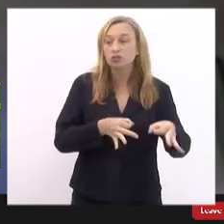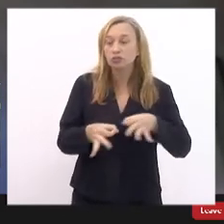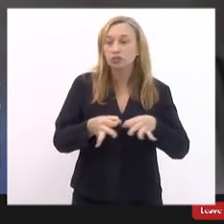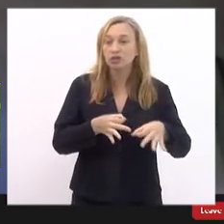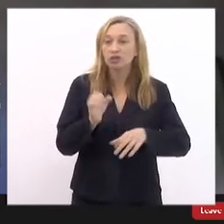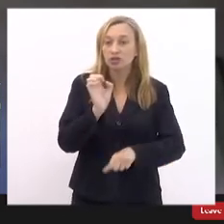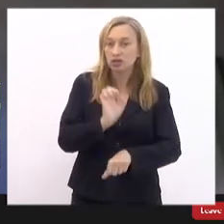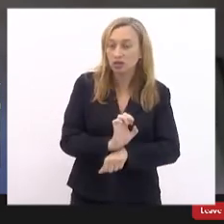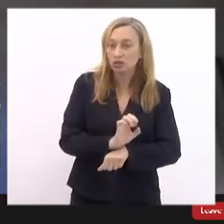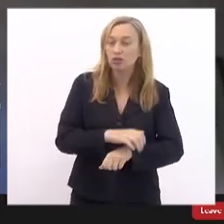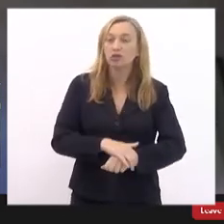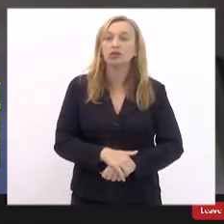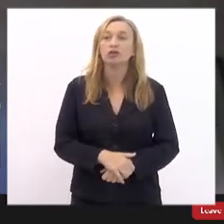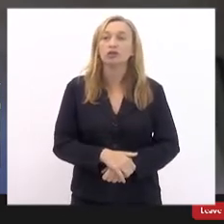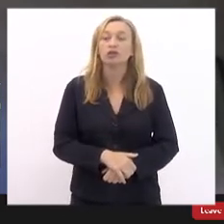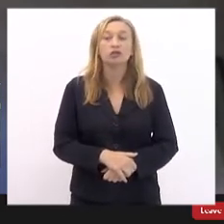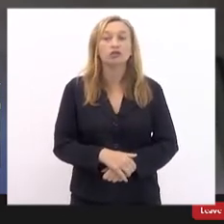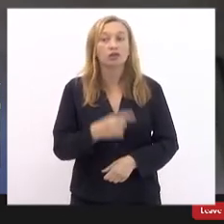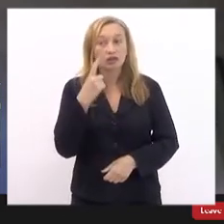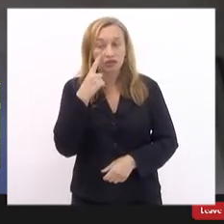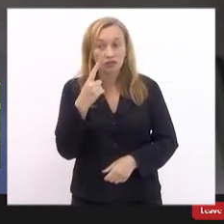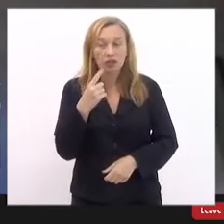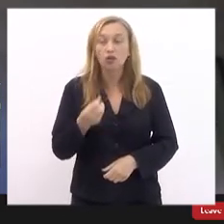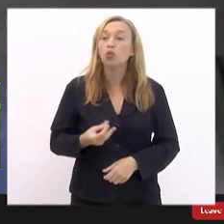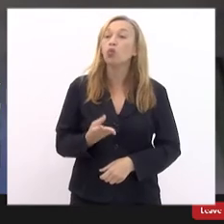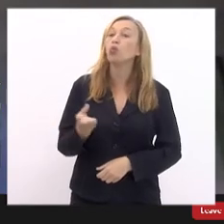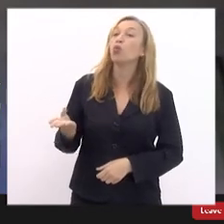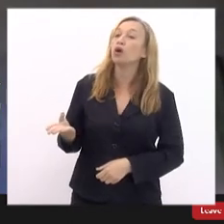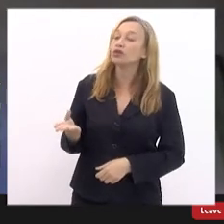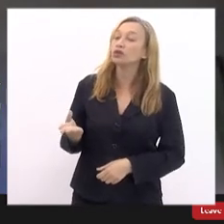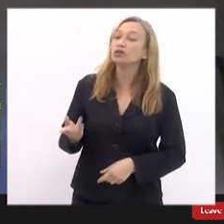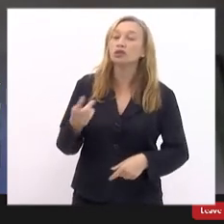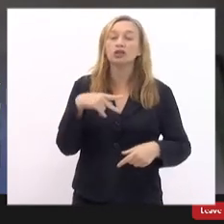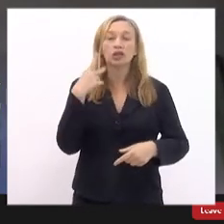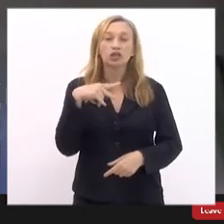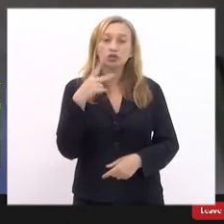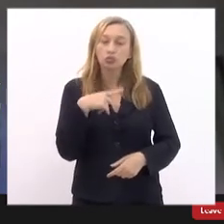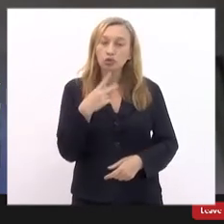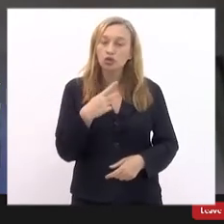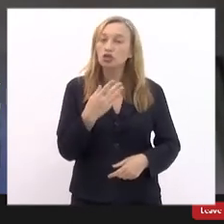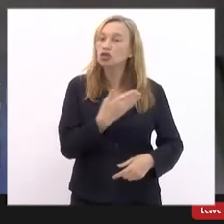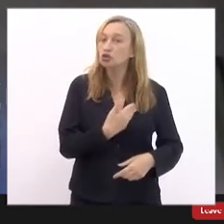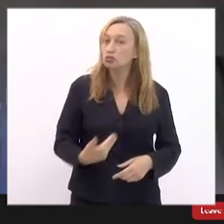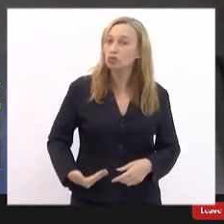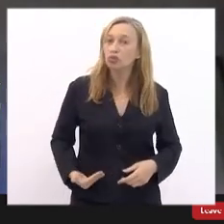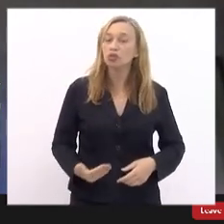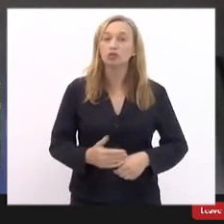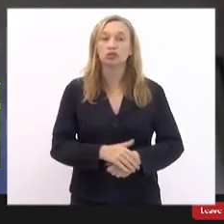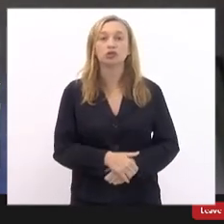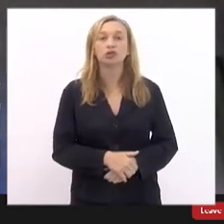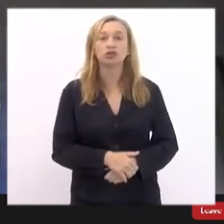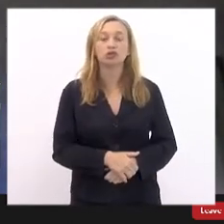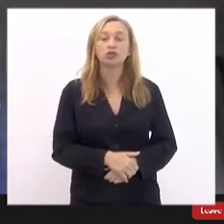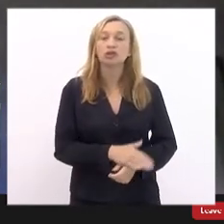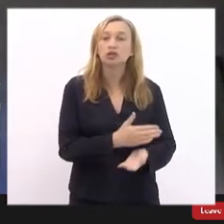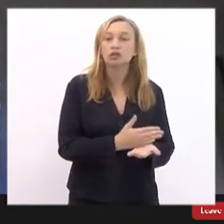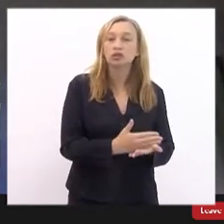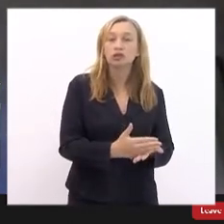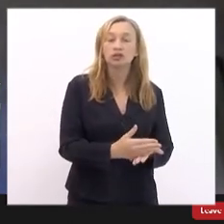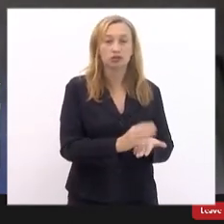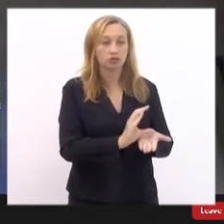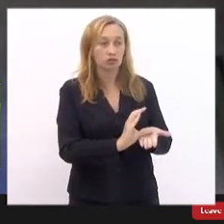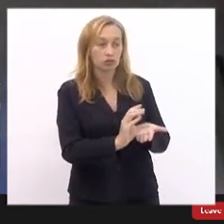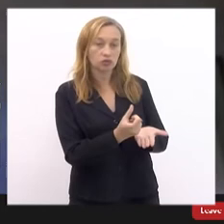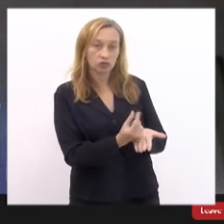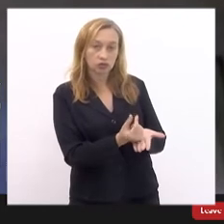estadual para verificar o quanto que as políticas públicas a partir do orçamento